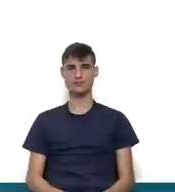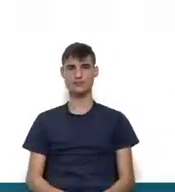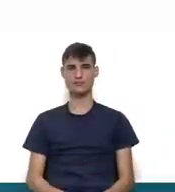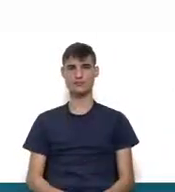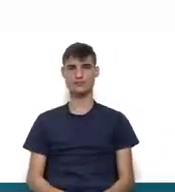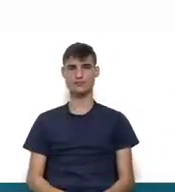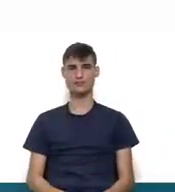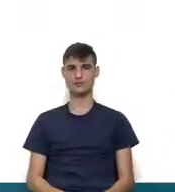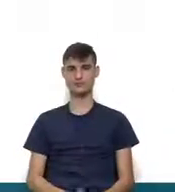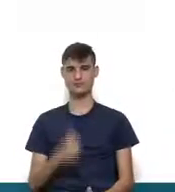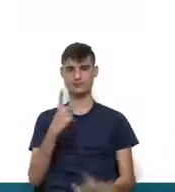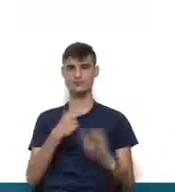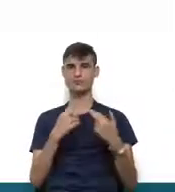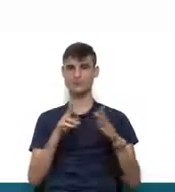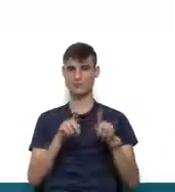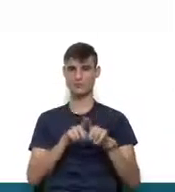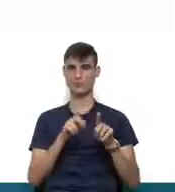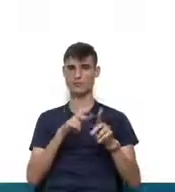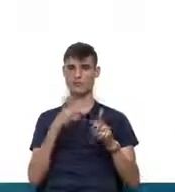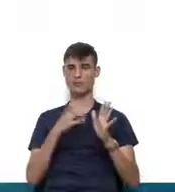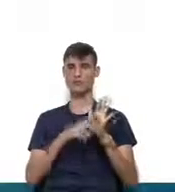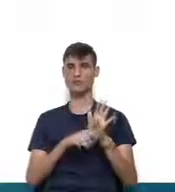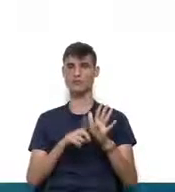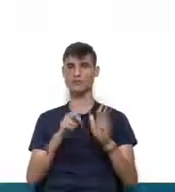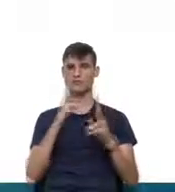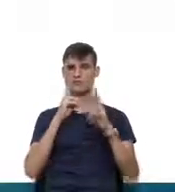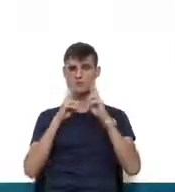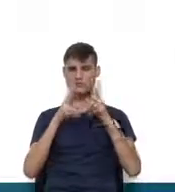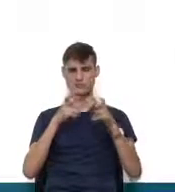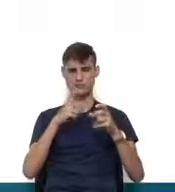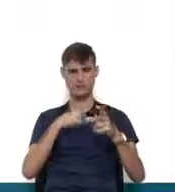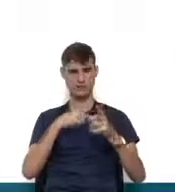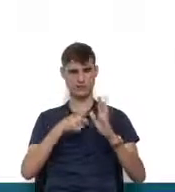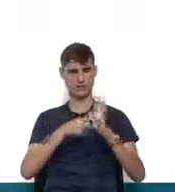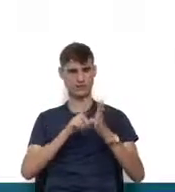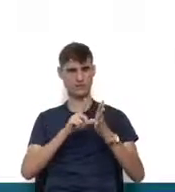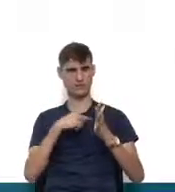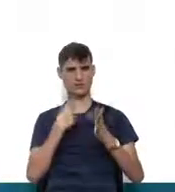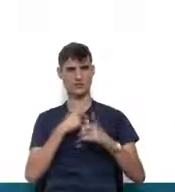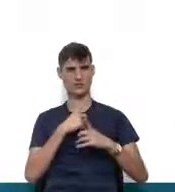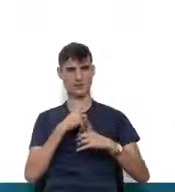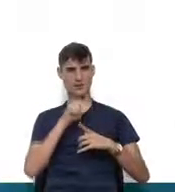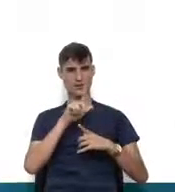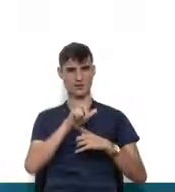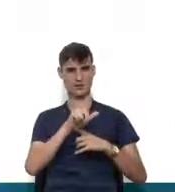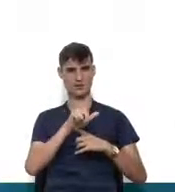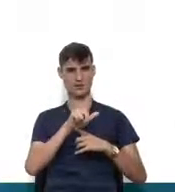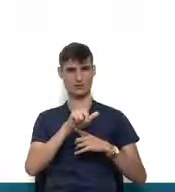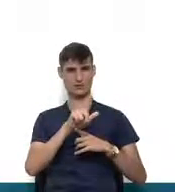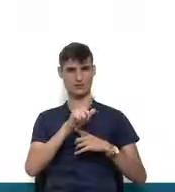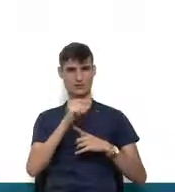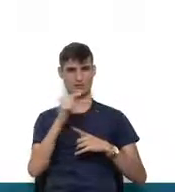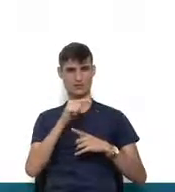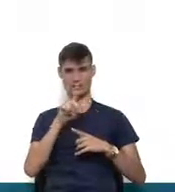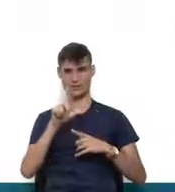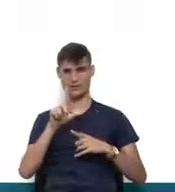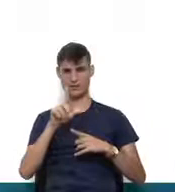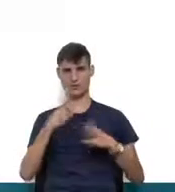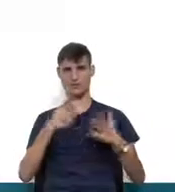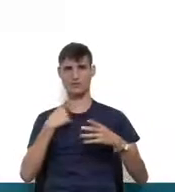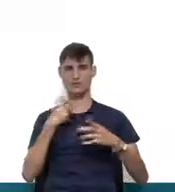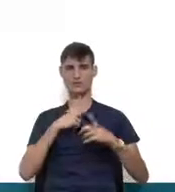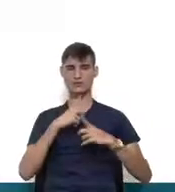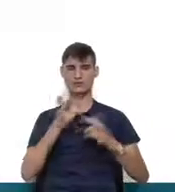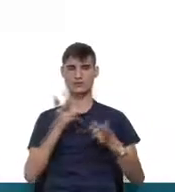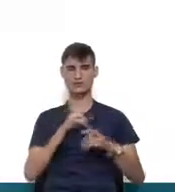Uma coisa que eu quero mostrar, voltando, reparem que antes a gente tinha L e menos L e agora a gente